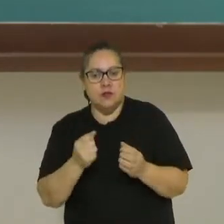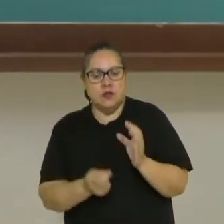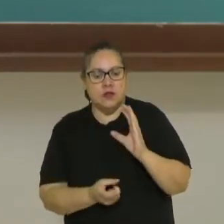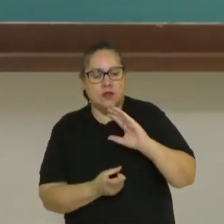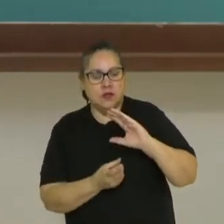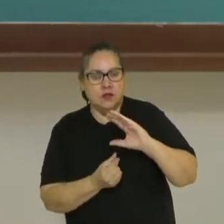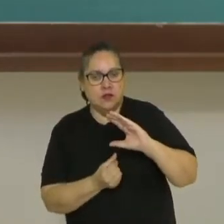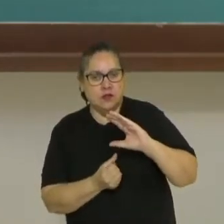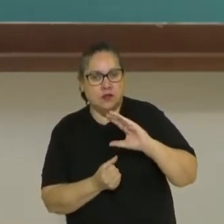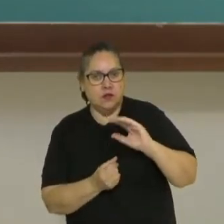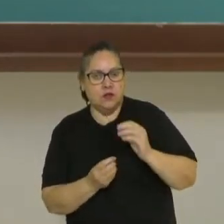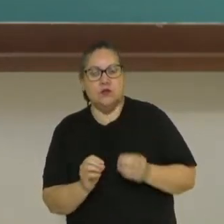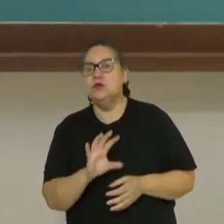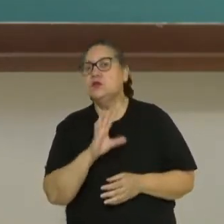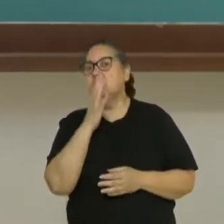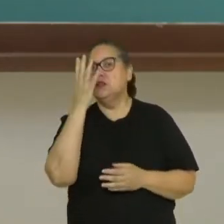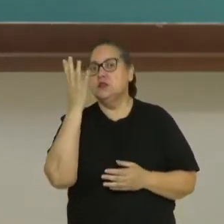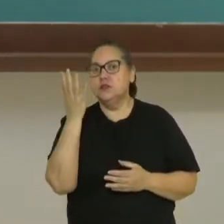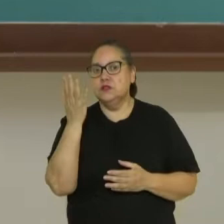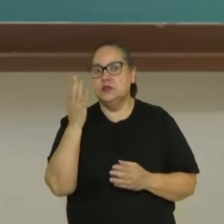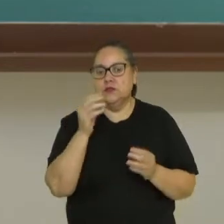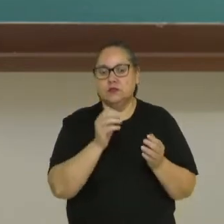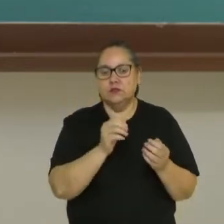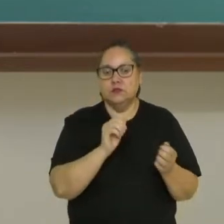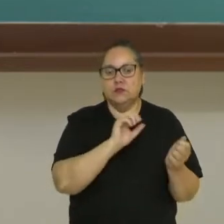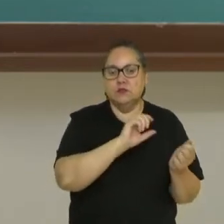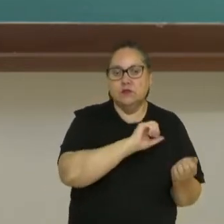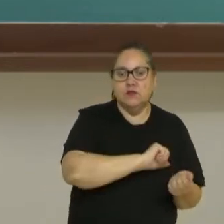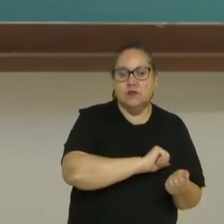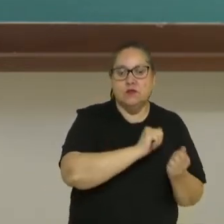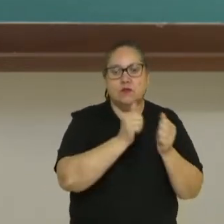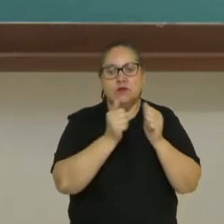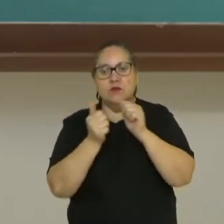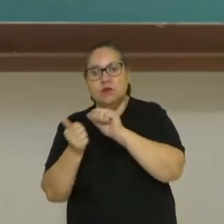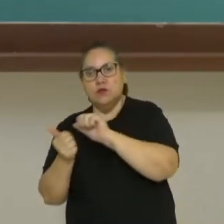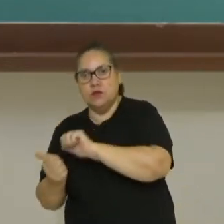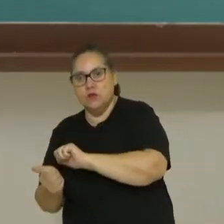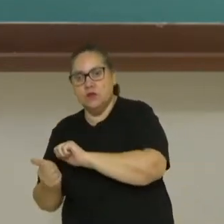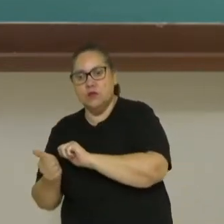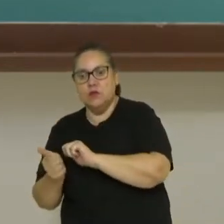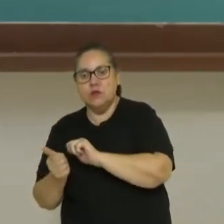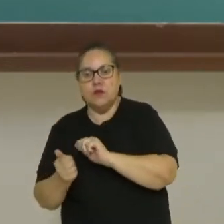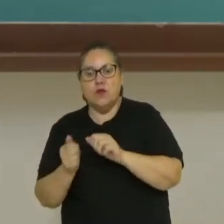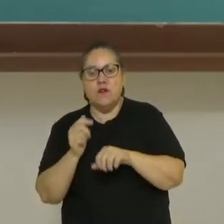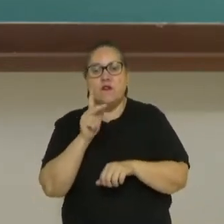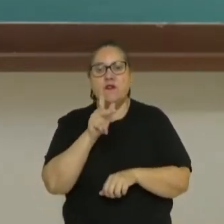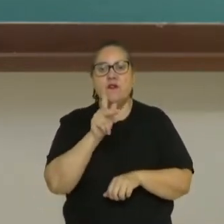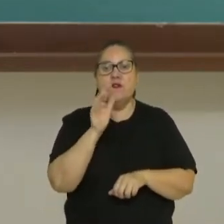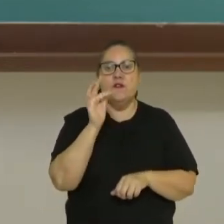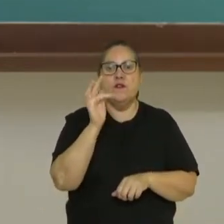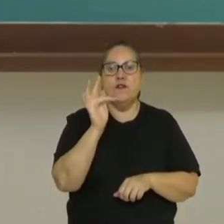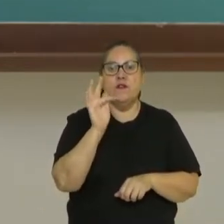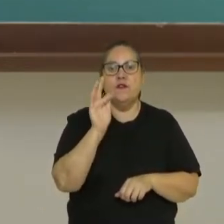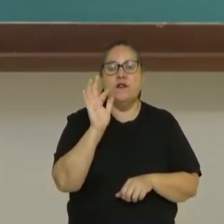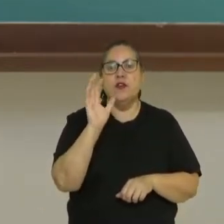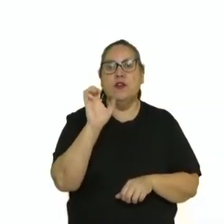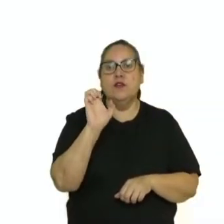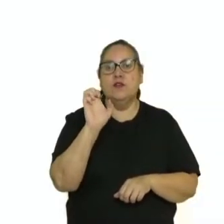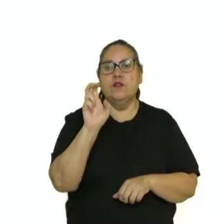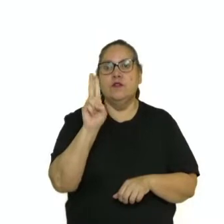Como aconteceu a transição entre o feudalismo para o capitalismo no mundo.